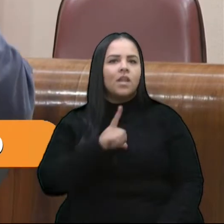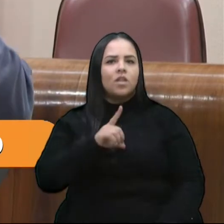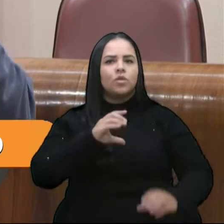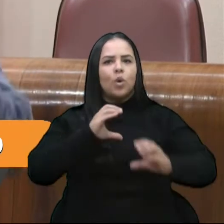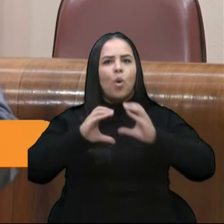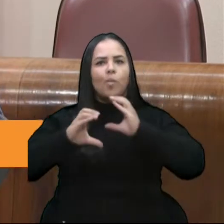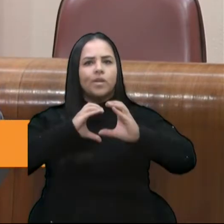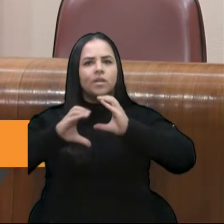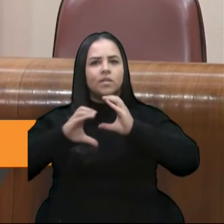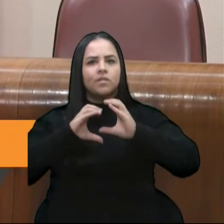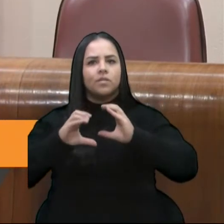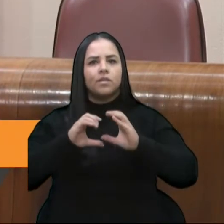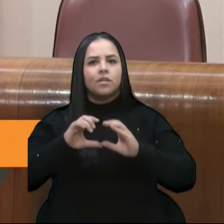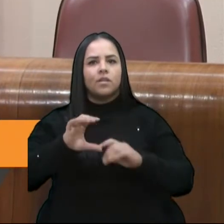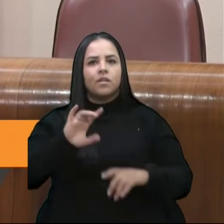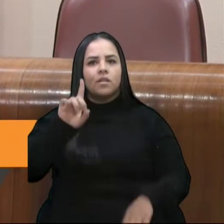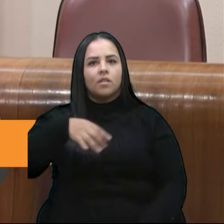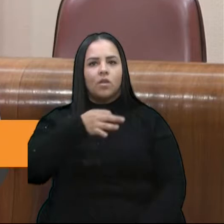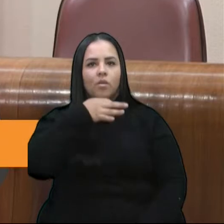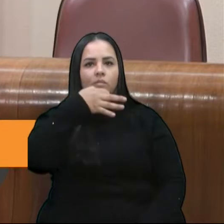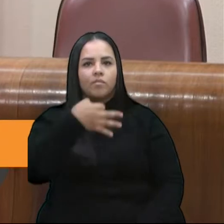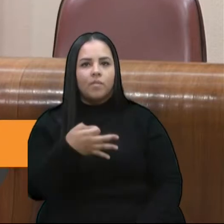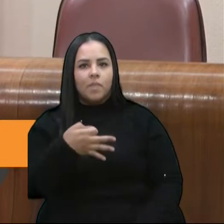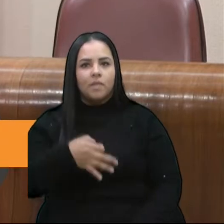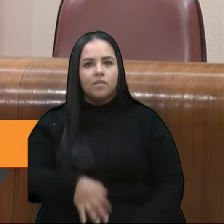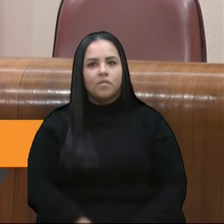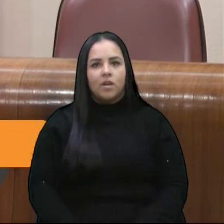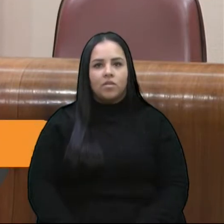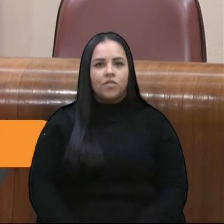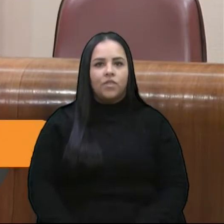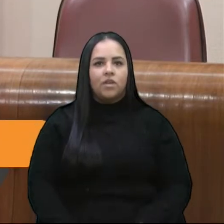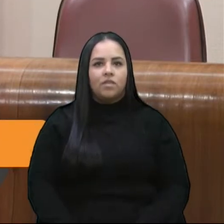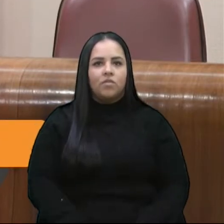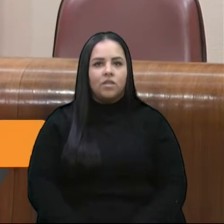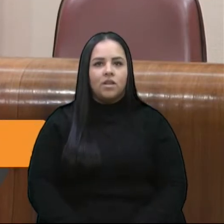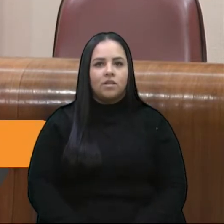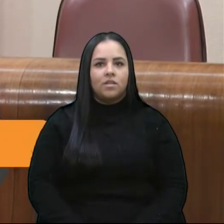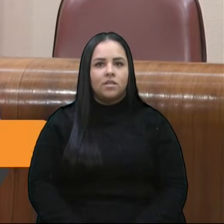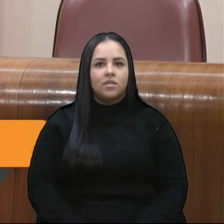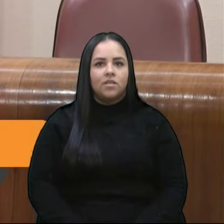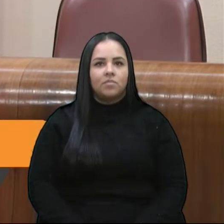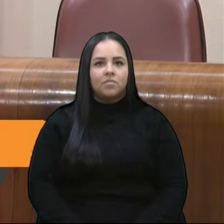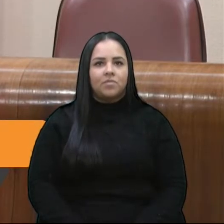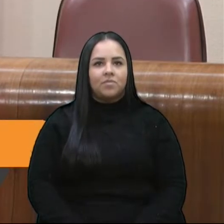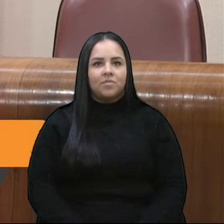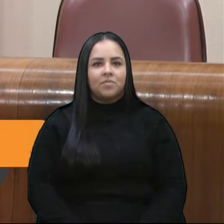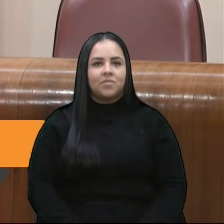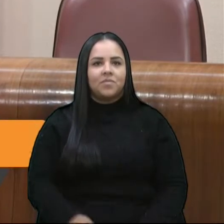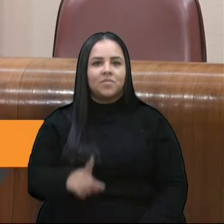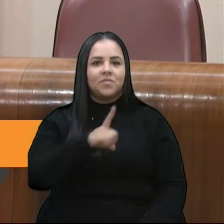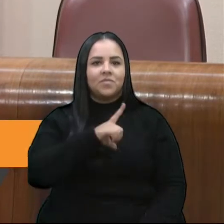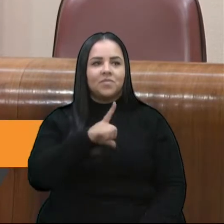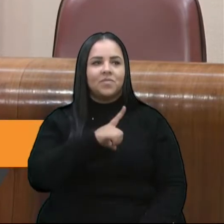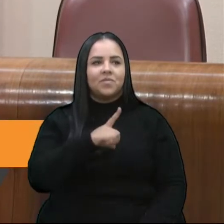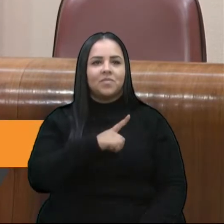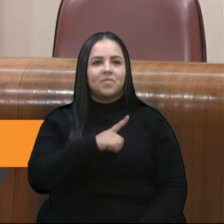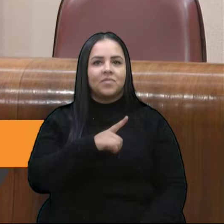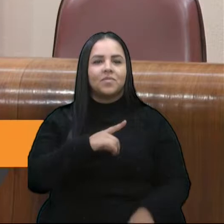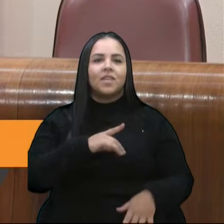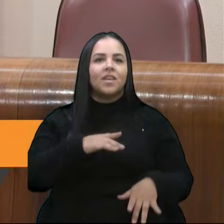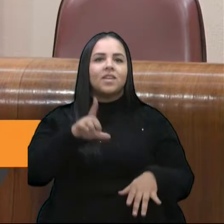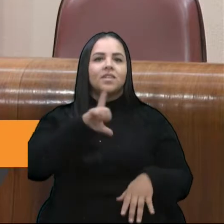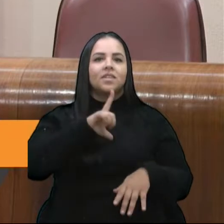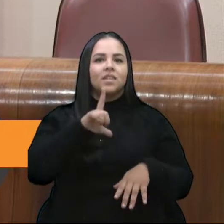opinião. Em meio à pandemia, um dos grandes questionamentos no jornalismo foi e está sendo feito, e